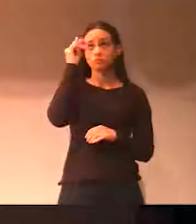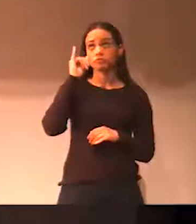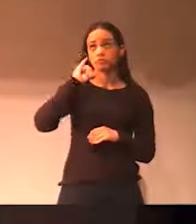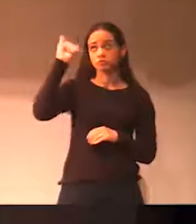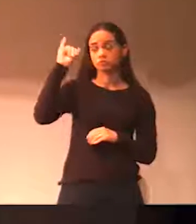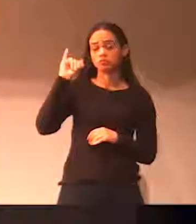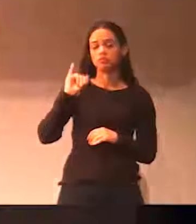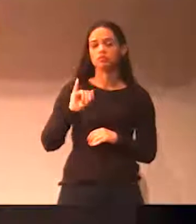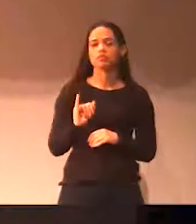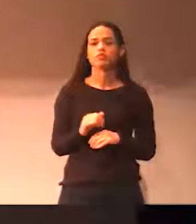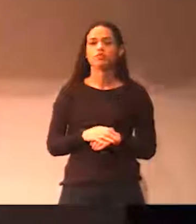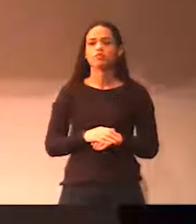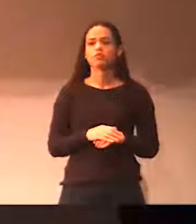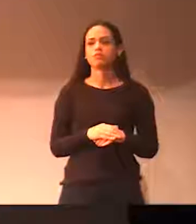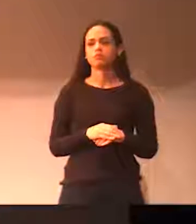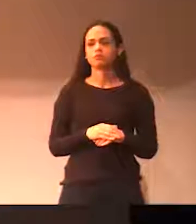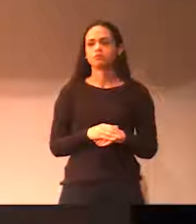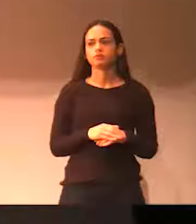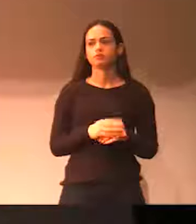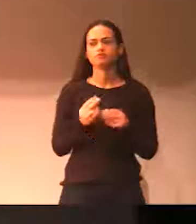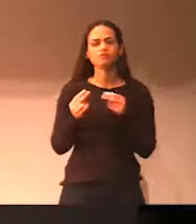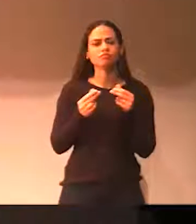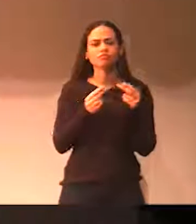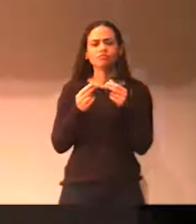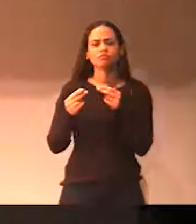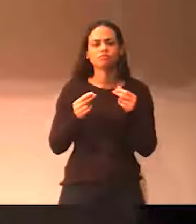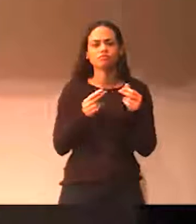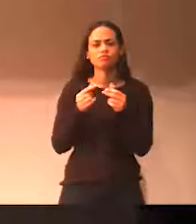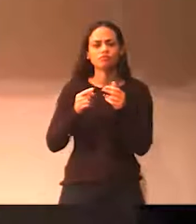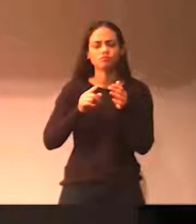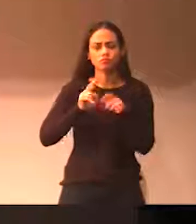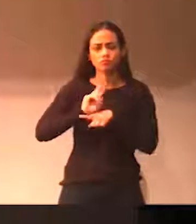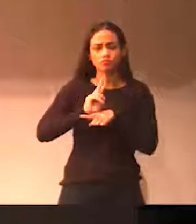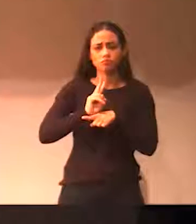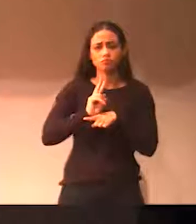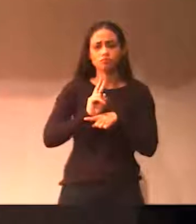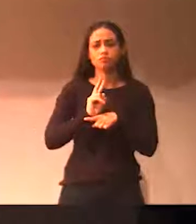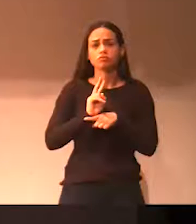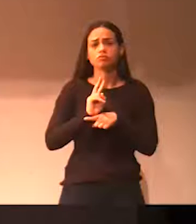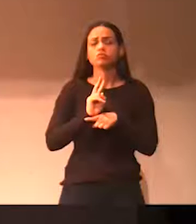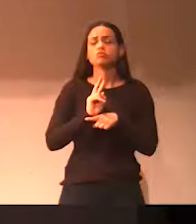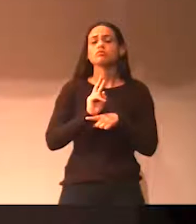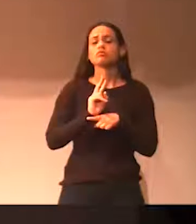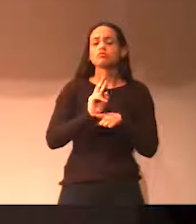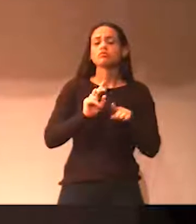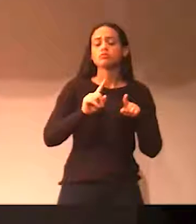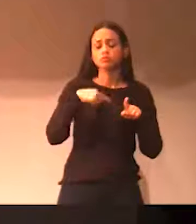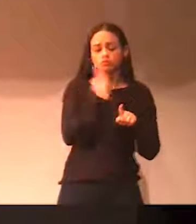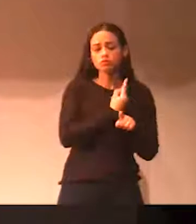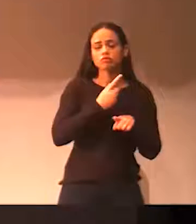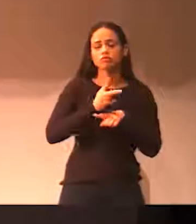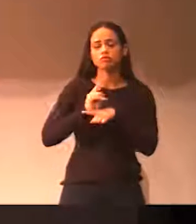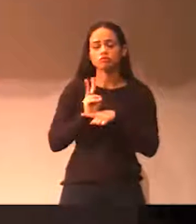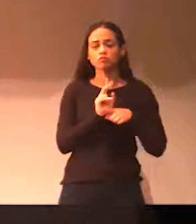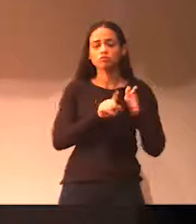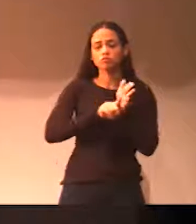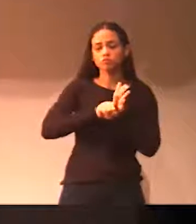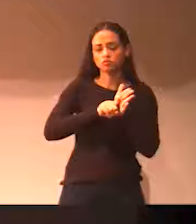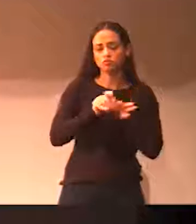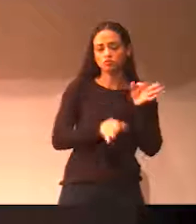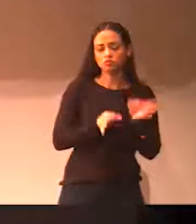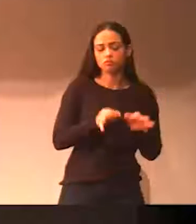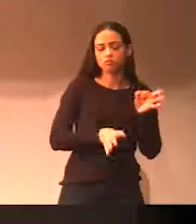contas, dentro desse processo da comissão. Nós estamos investigando também a abertura de créditos suplementares, através de